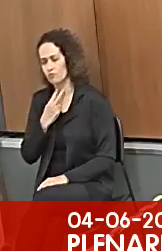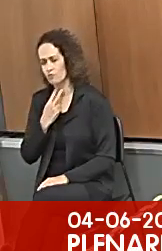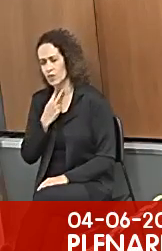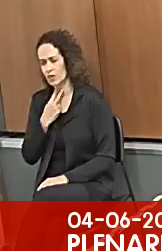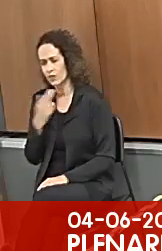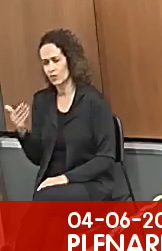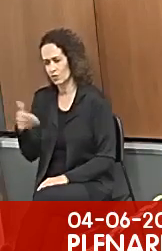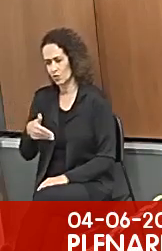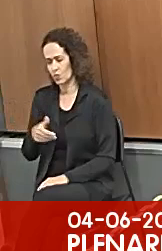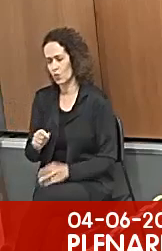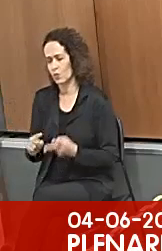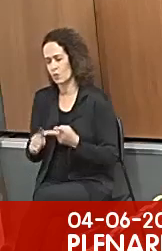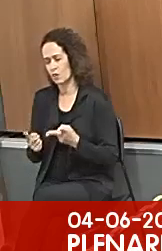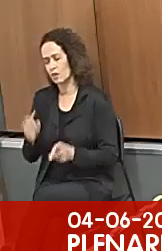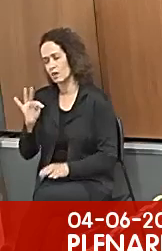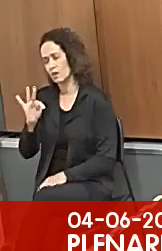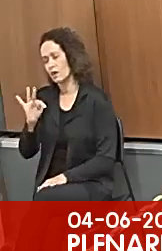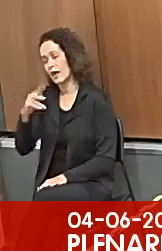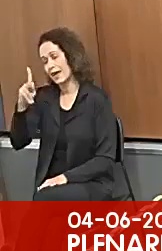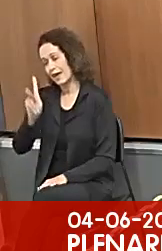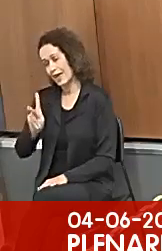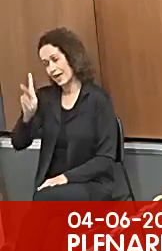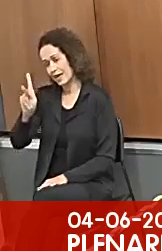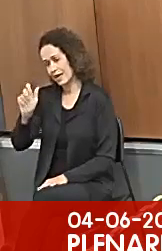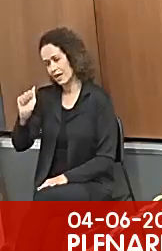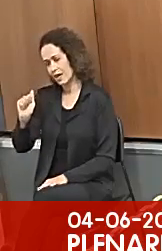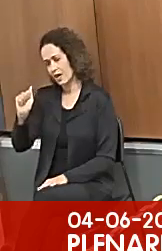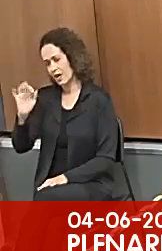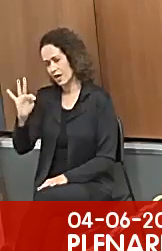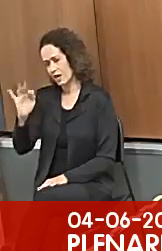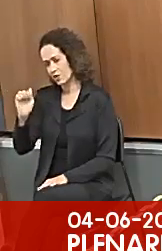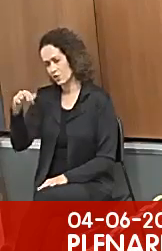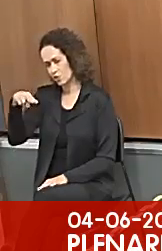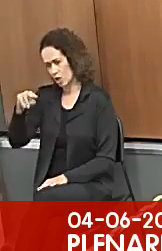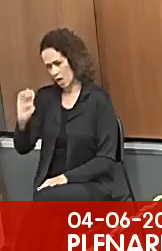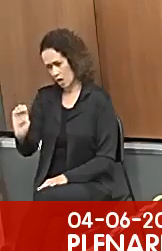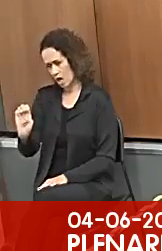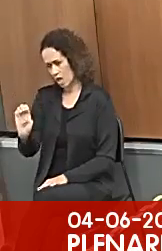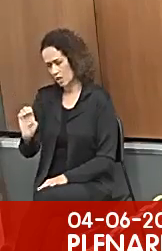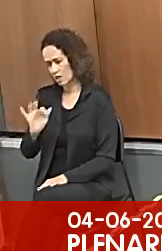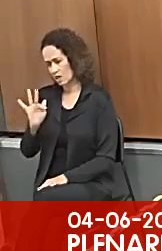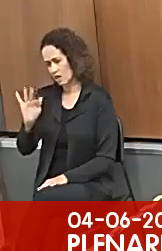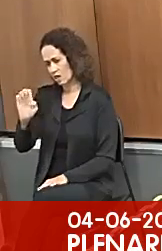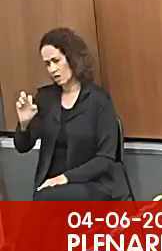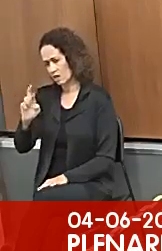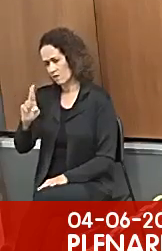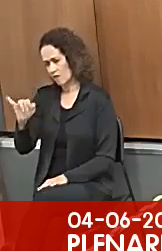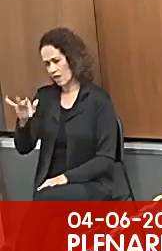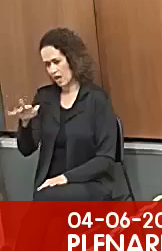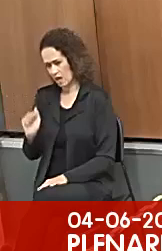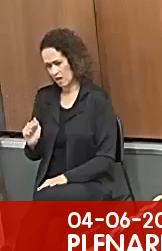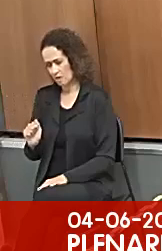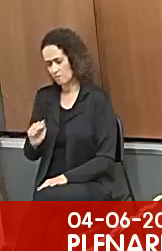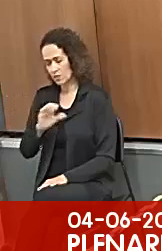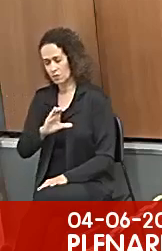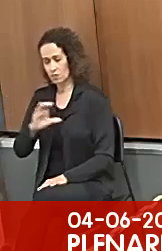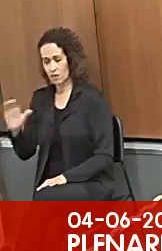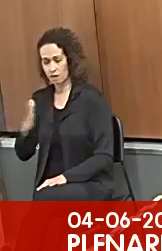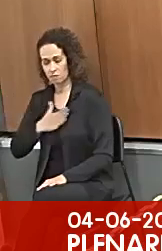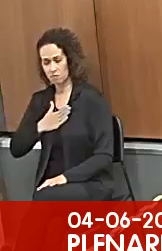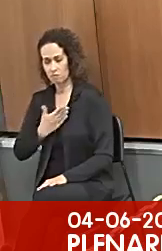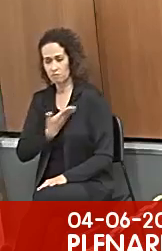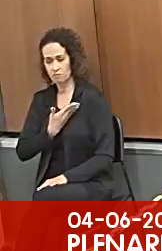aqui agradecer a Catiane Ferreira, que é cunhada do meu grande amigo, companheiro e